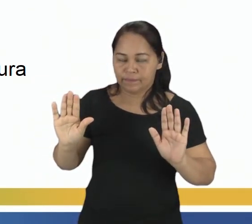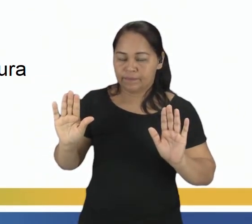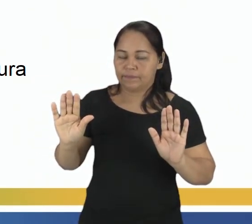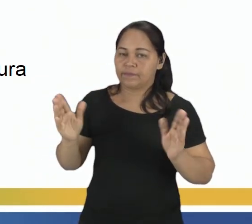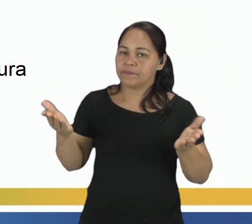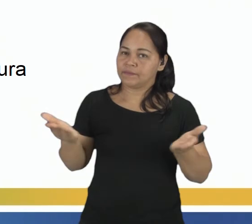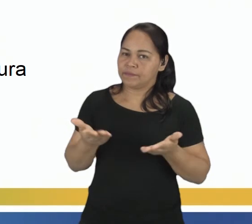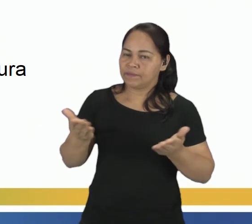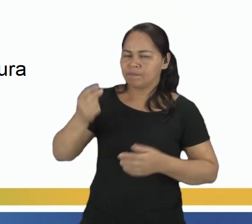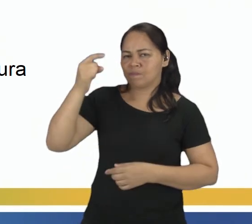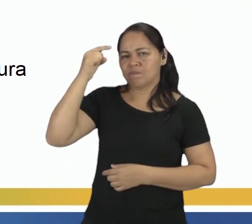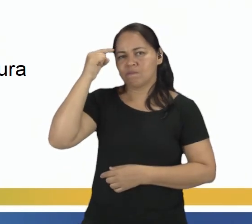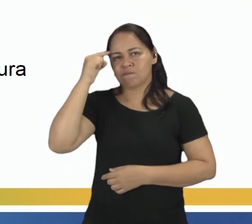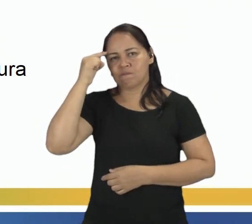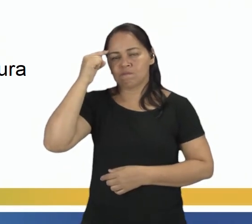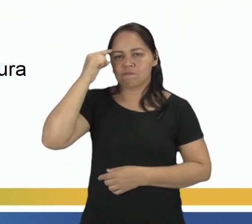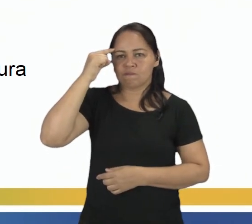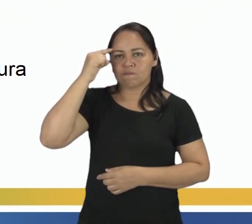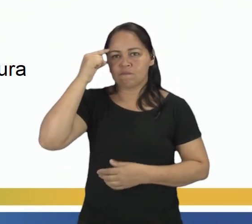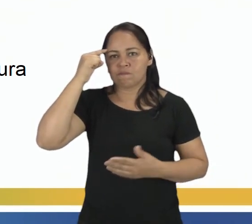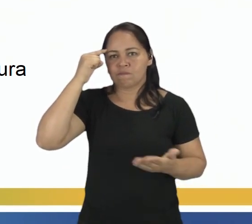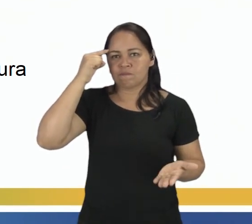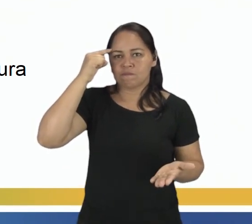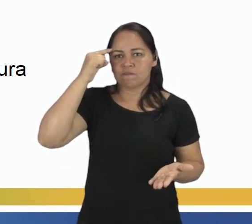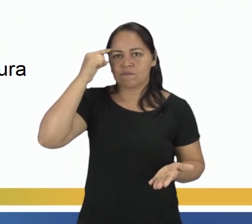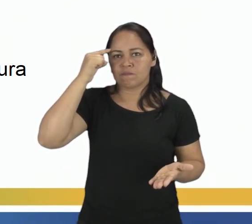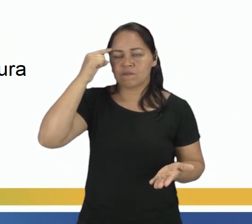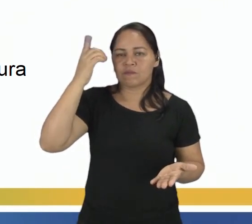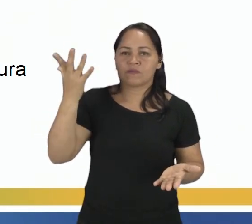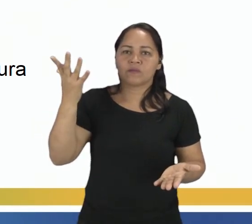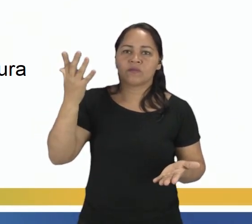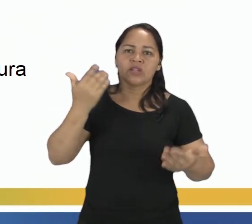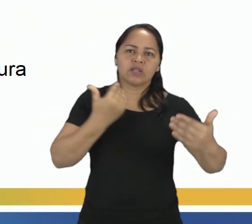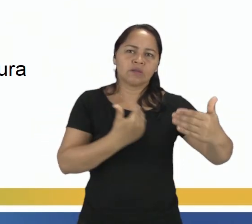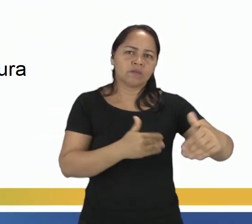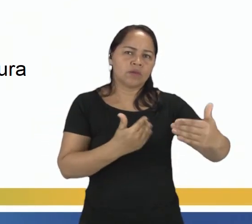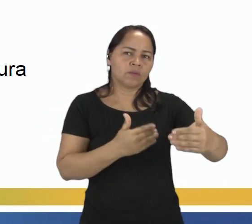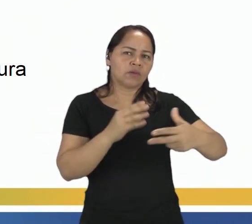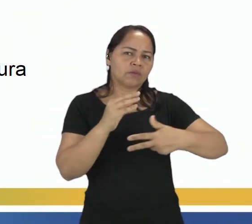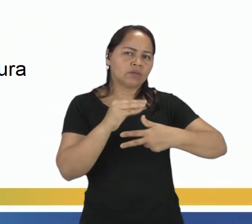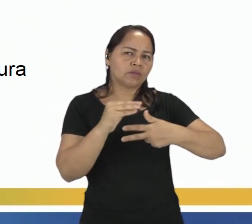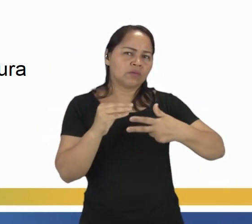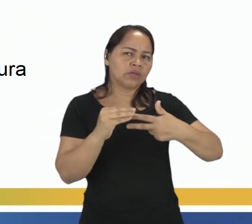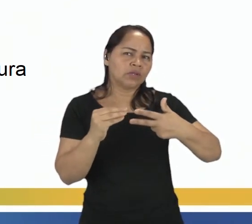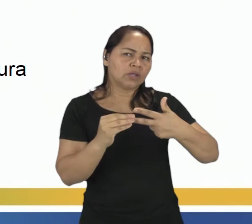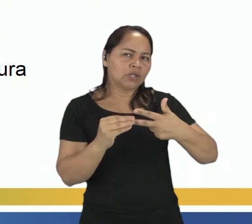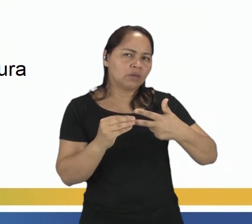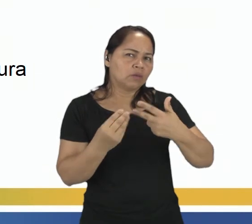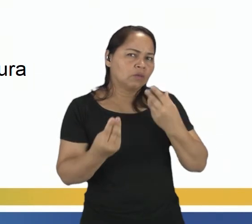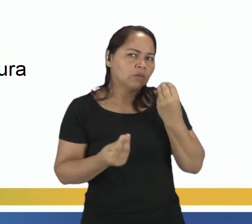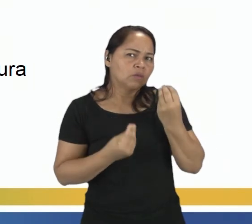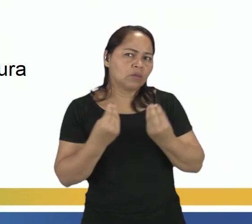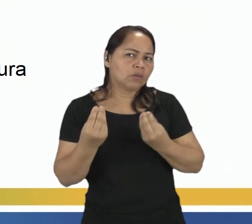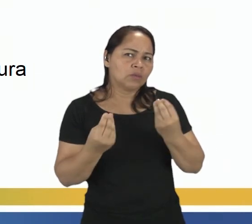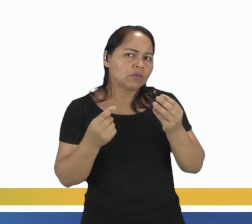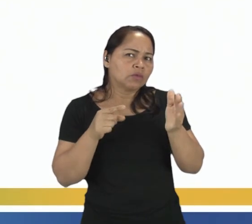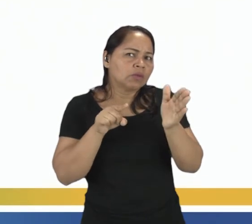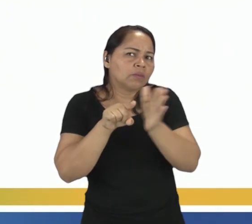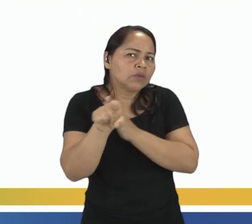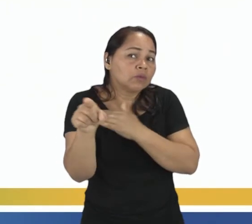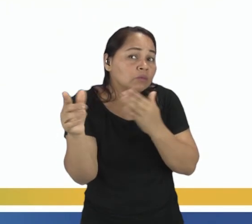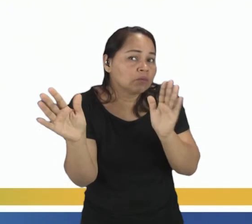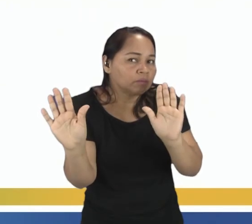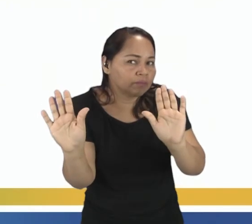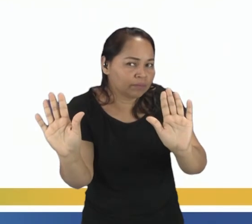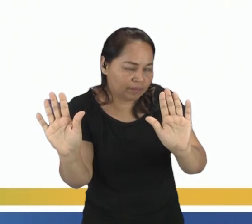imagine como isso estaria numa prova do Enem. Como isso seria abordado numa questão do Enem?